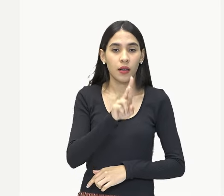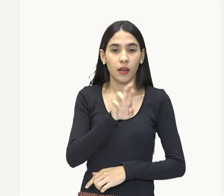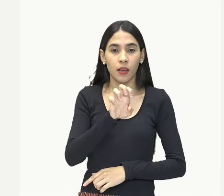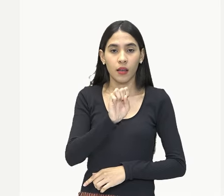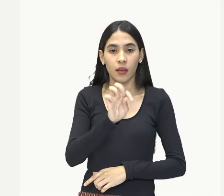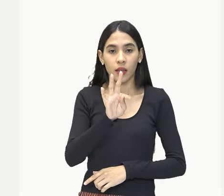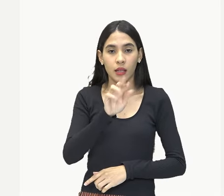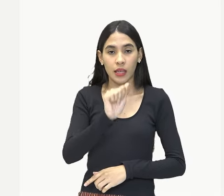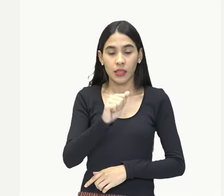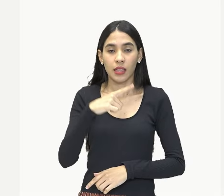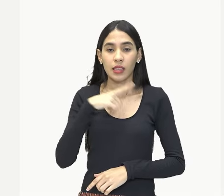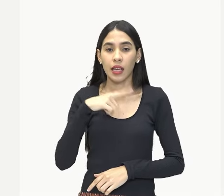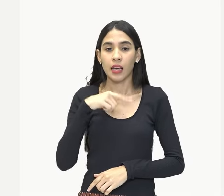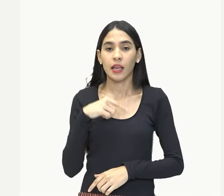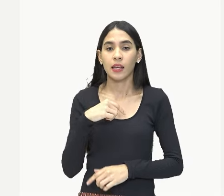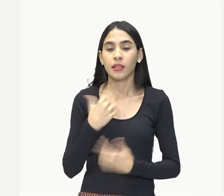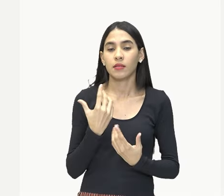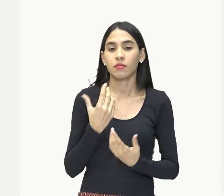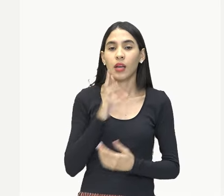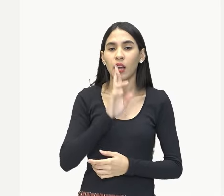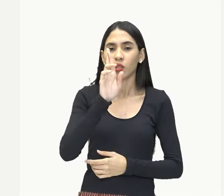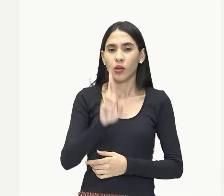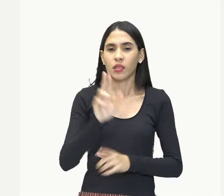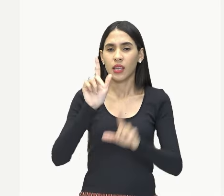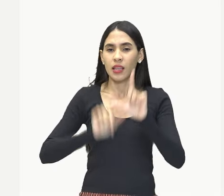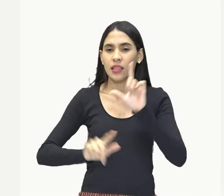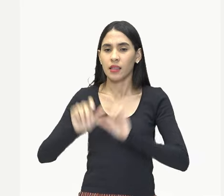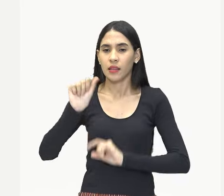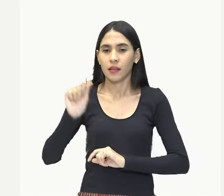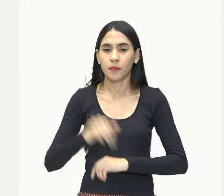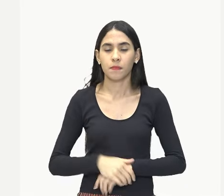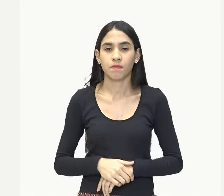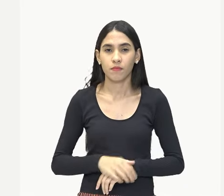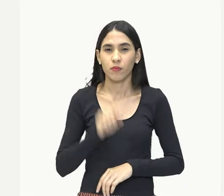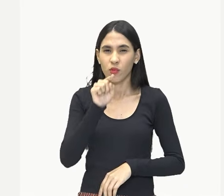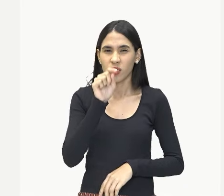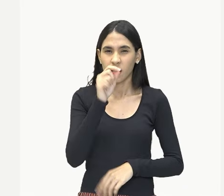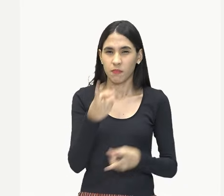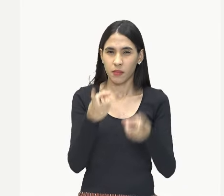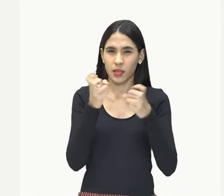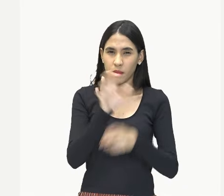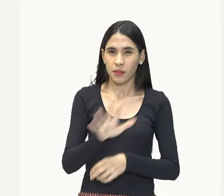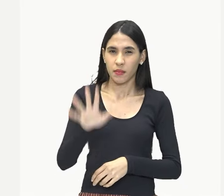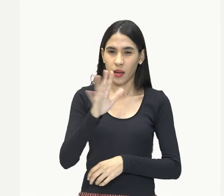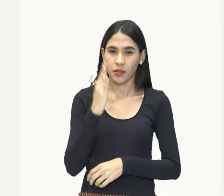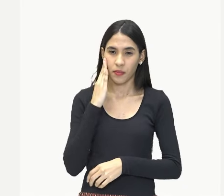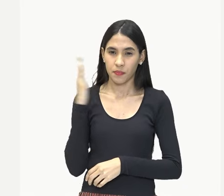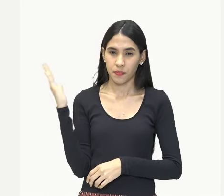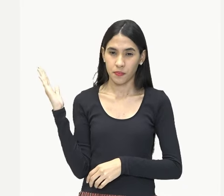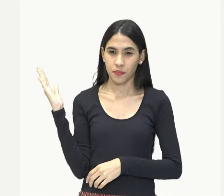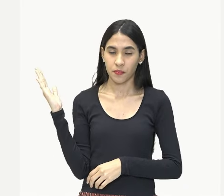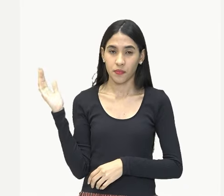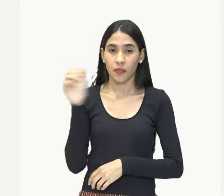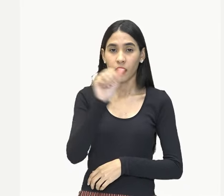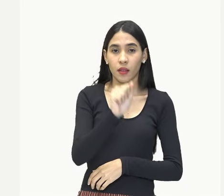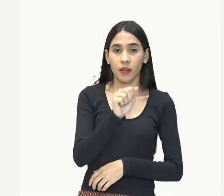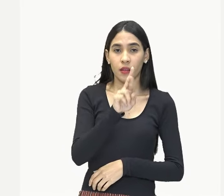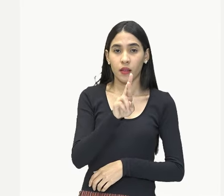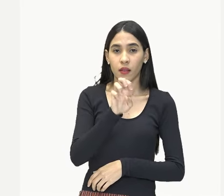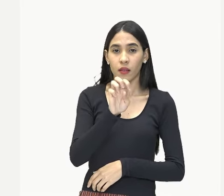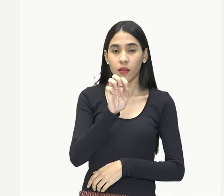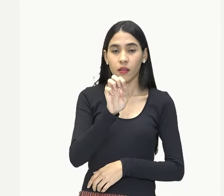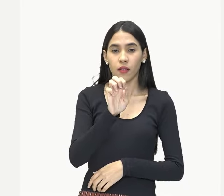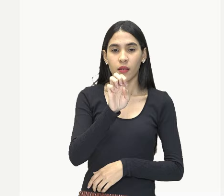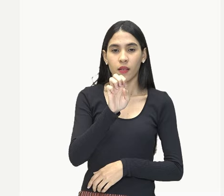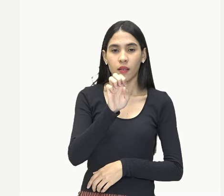medida A? Quando nós olhamos aqui a figura, o que é que nós percebemos? Que todas as arestas